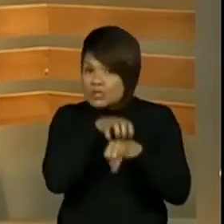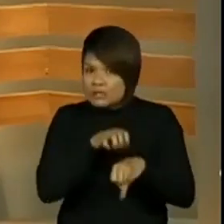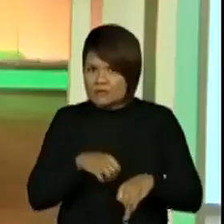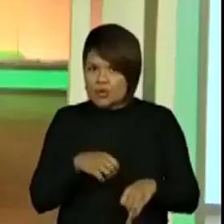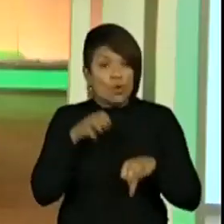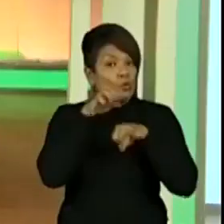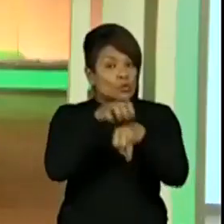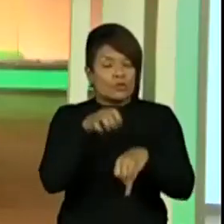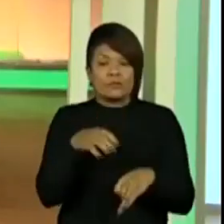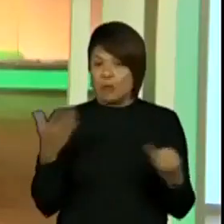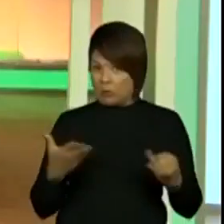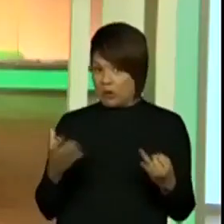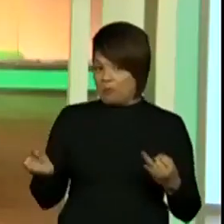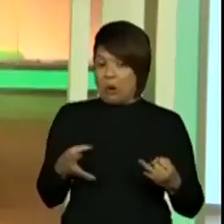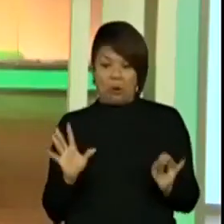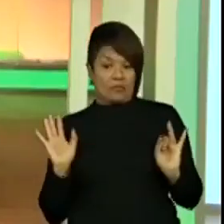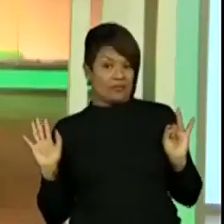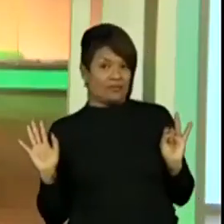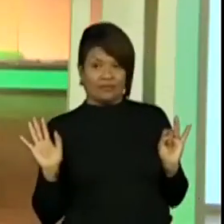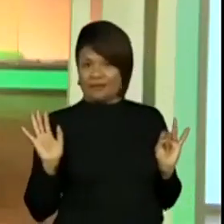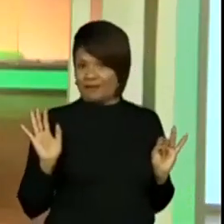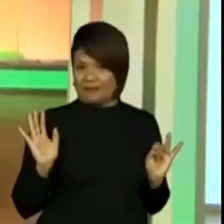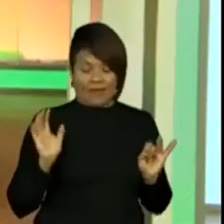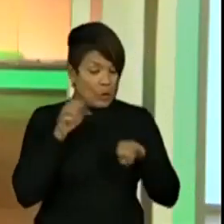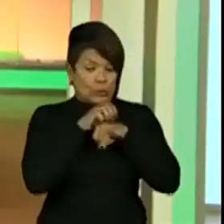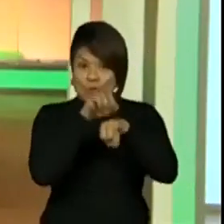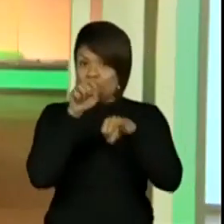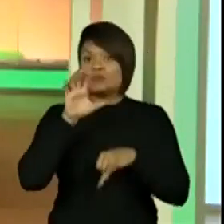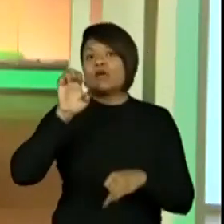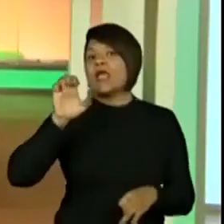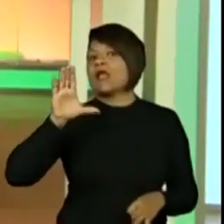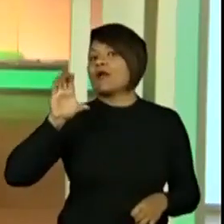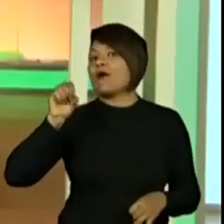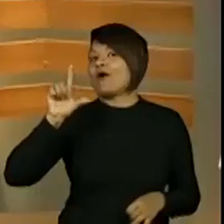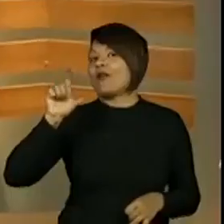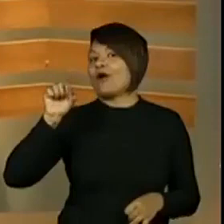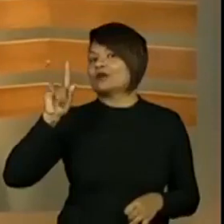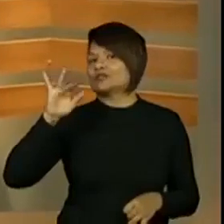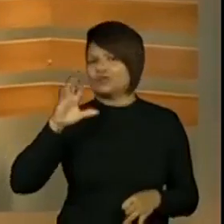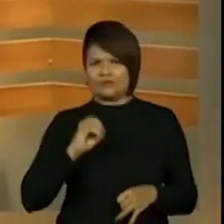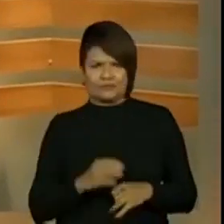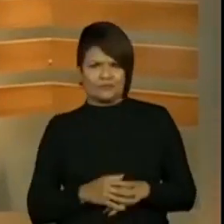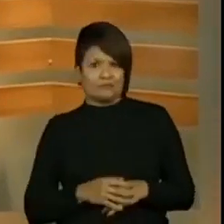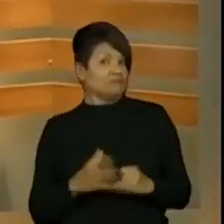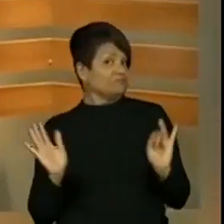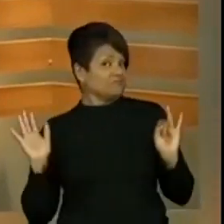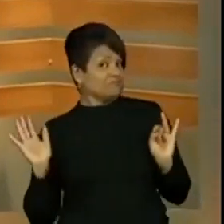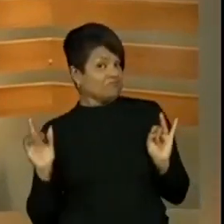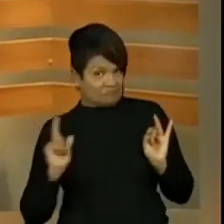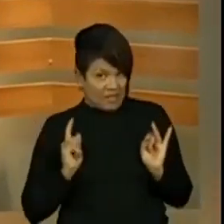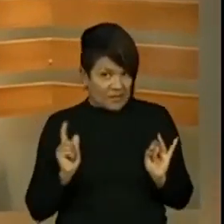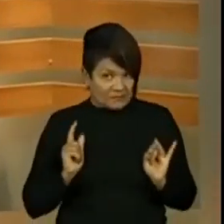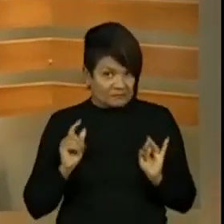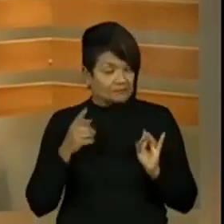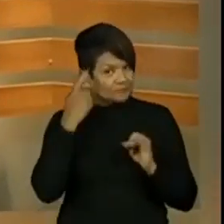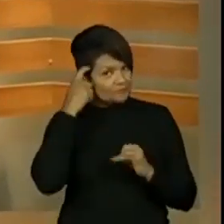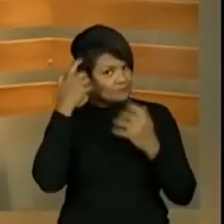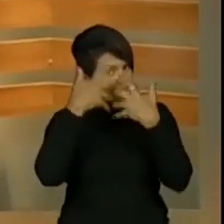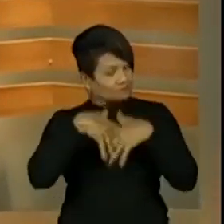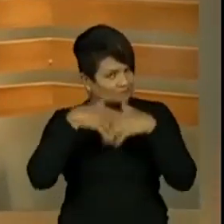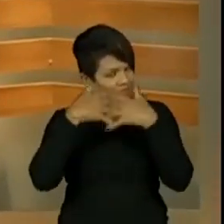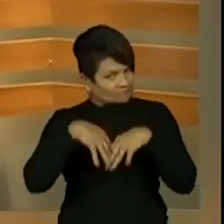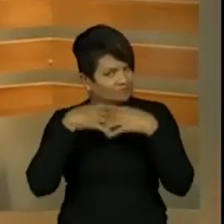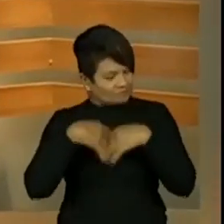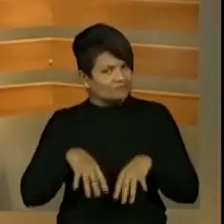gente está na moda no interior paulista, né, que é turismo ecológico. Será que esse turismo ecológico? Então vamos pensar um pouquinho sobre isso